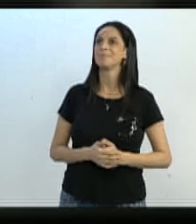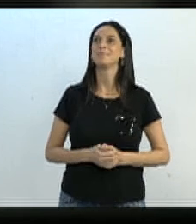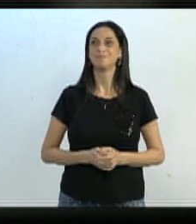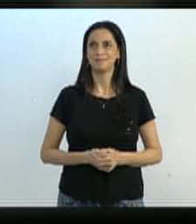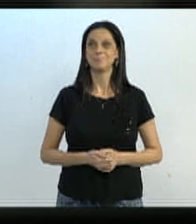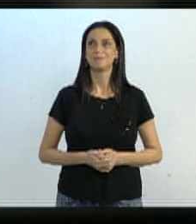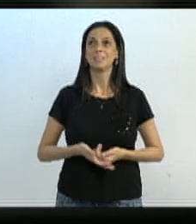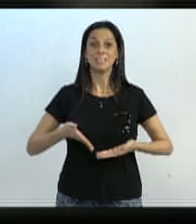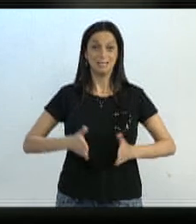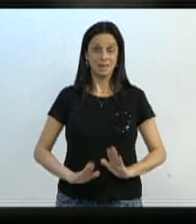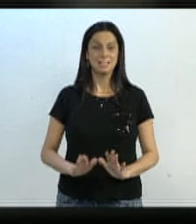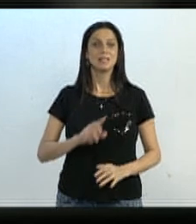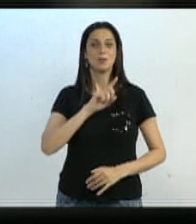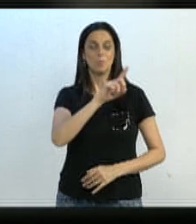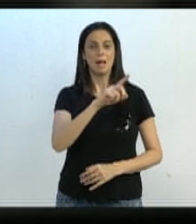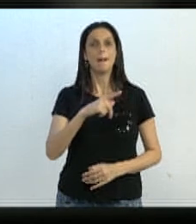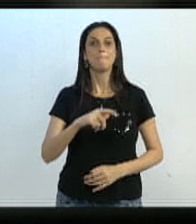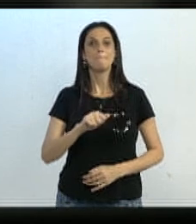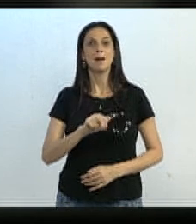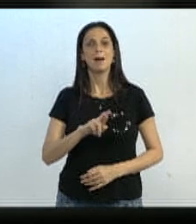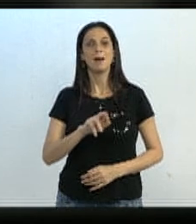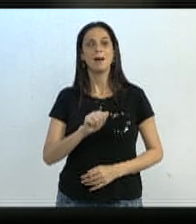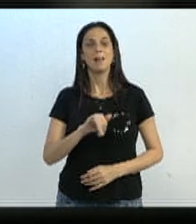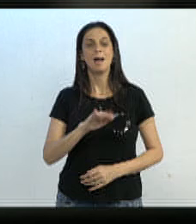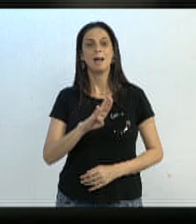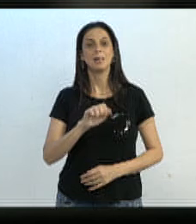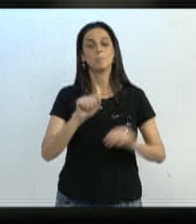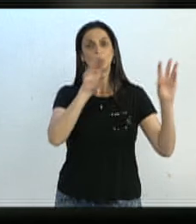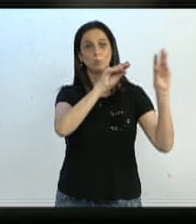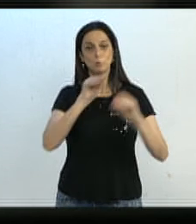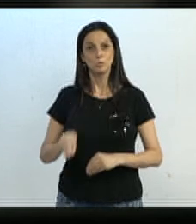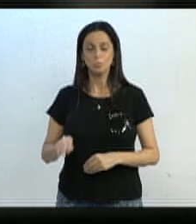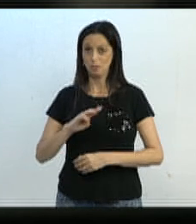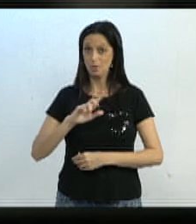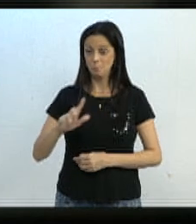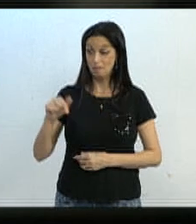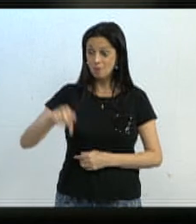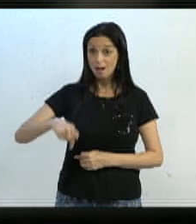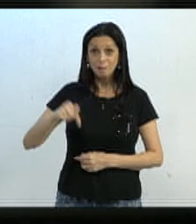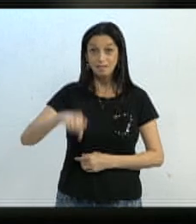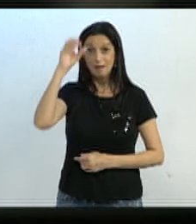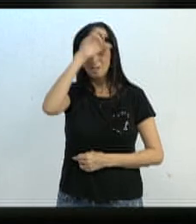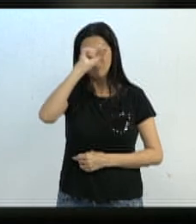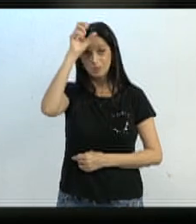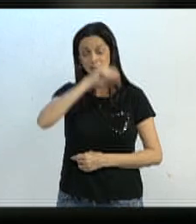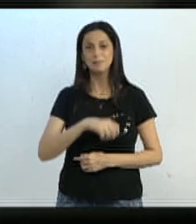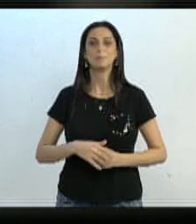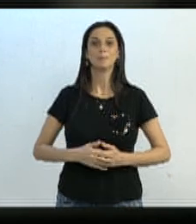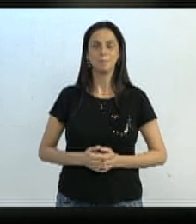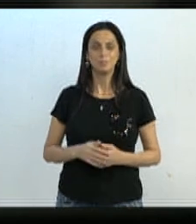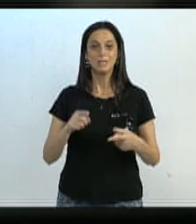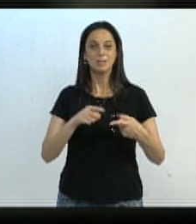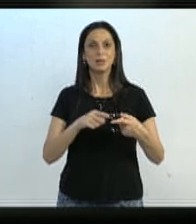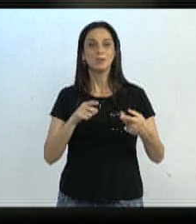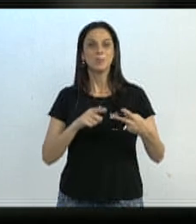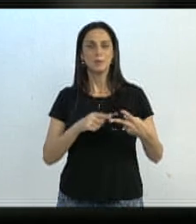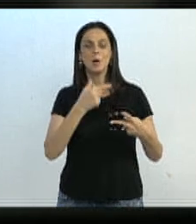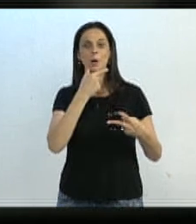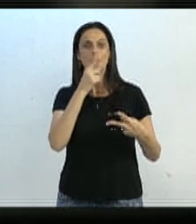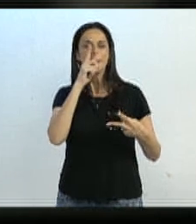nascido na Paraíba, mas veio pequenininho aqui para Blumenau. Ele que é filho do seu Araújo, da dona